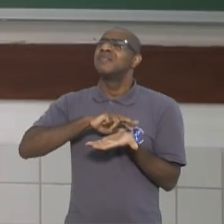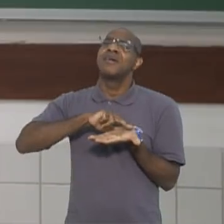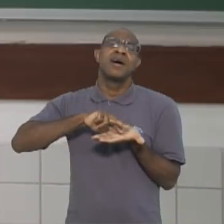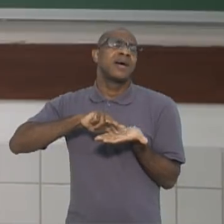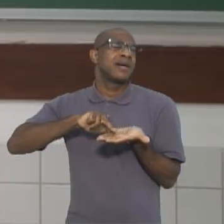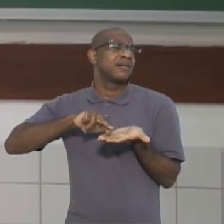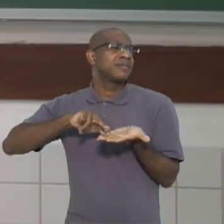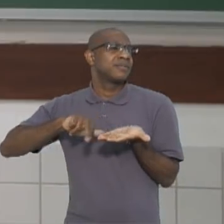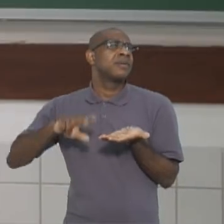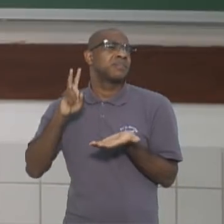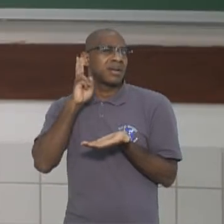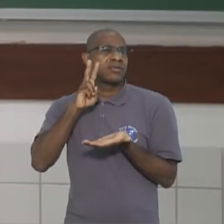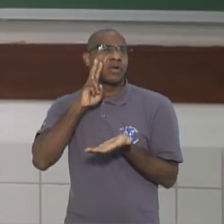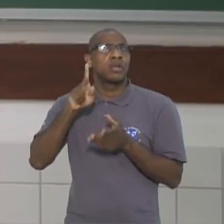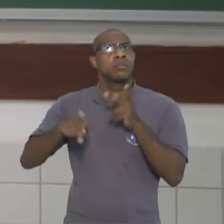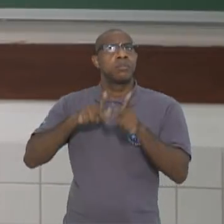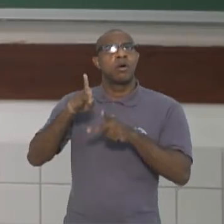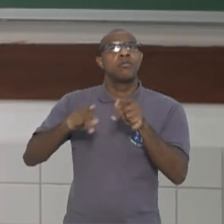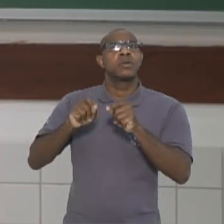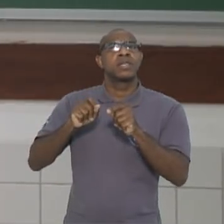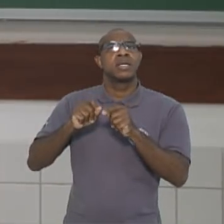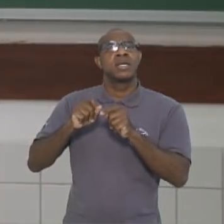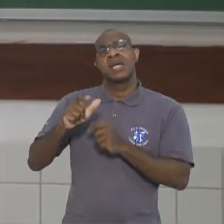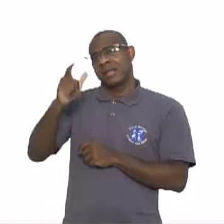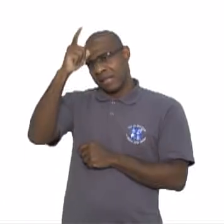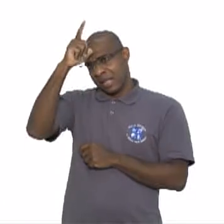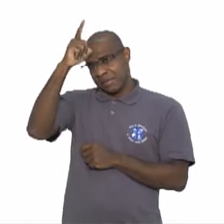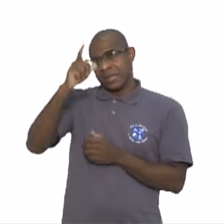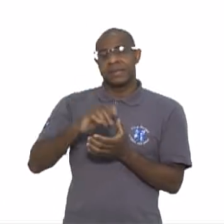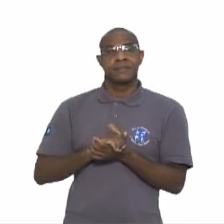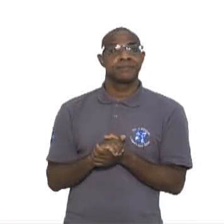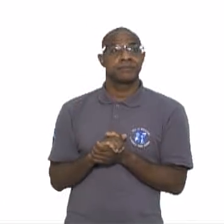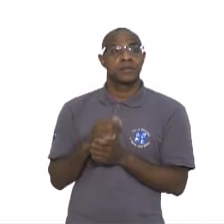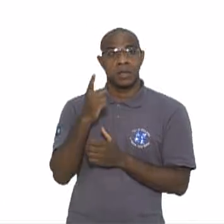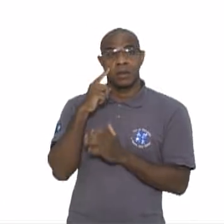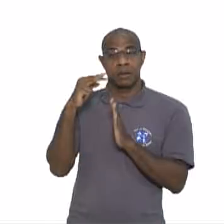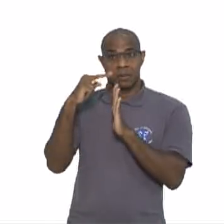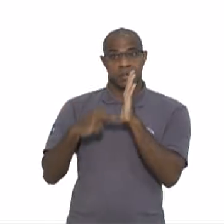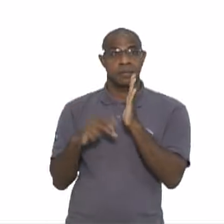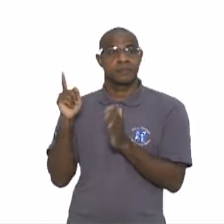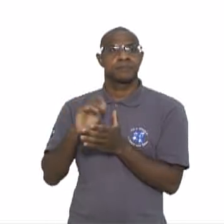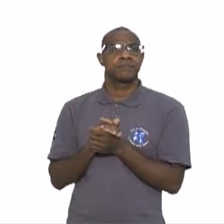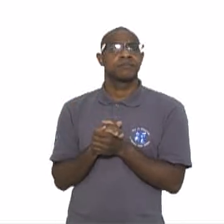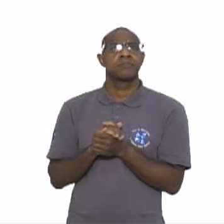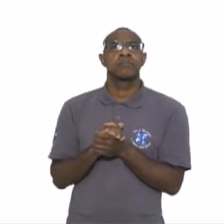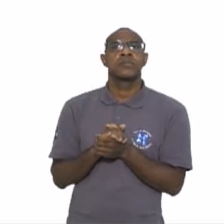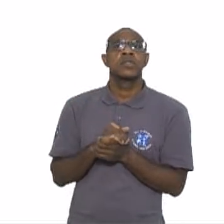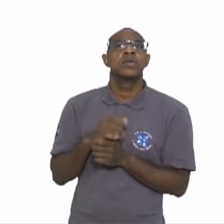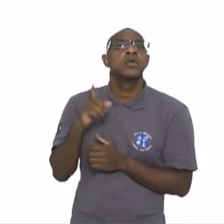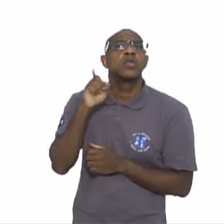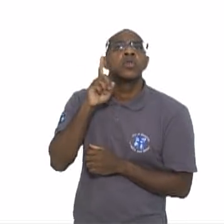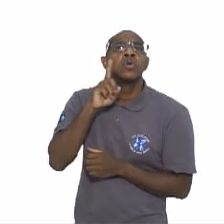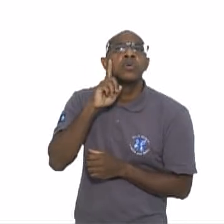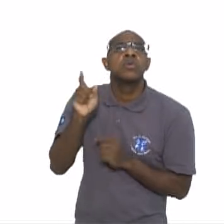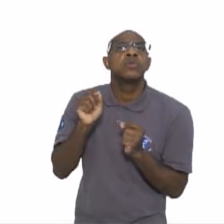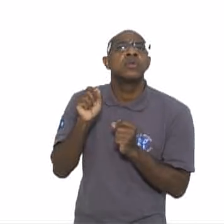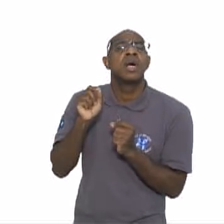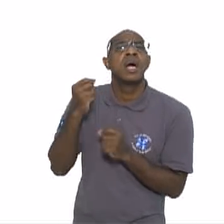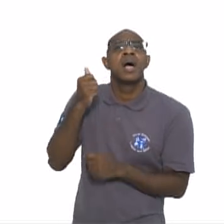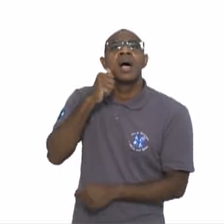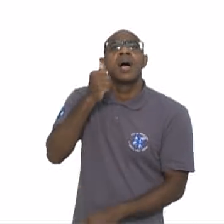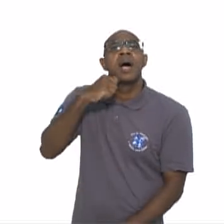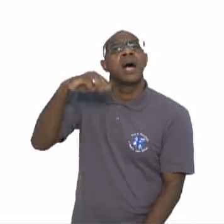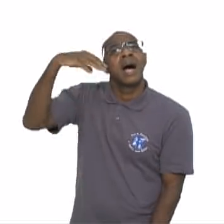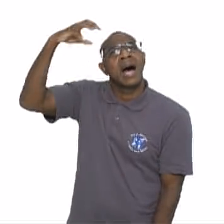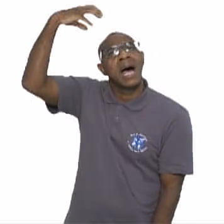volumes que é a história do povo germânico, tá? Então aqui vamos ler a fonte. Todavia, a rainha Clotilde, que é a mulher